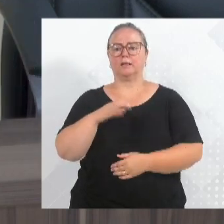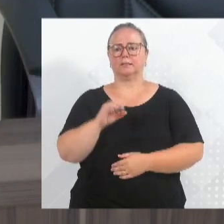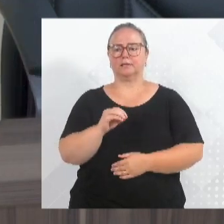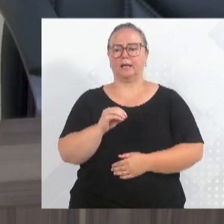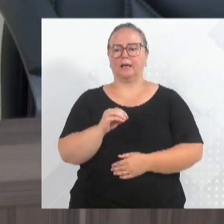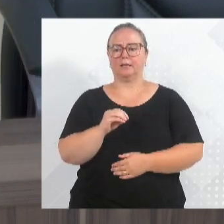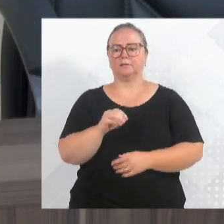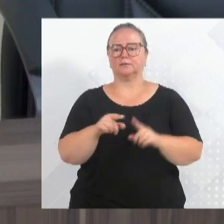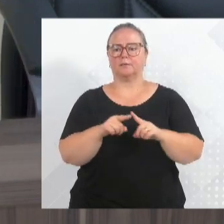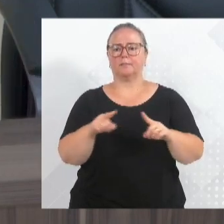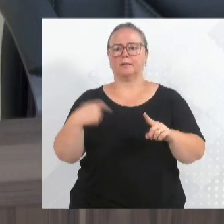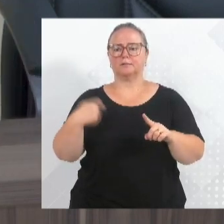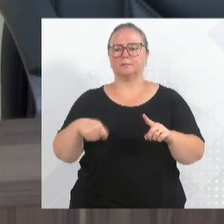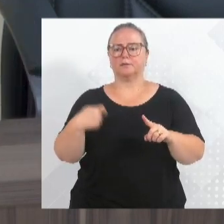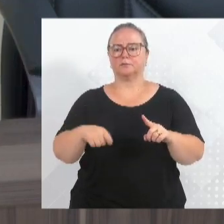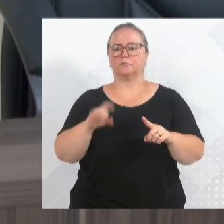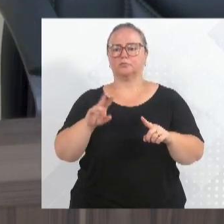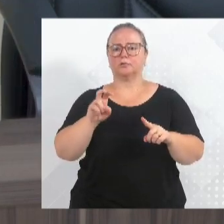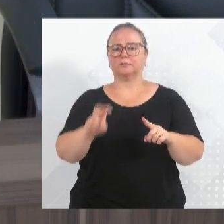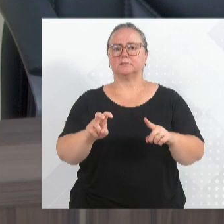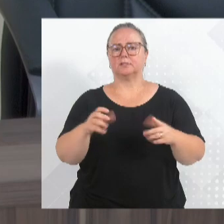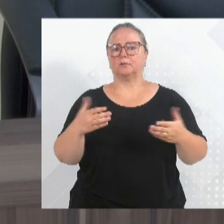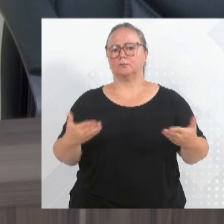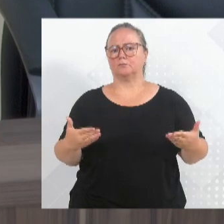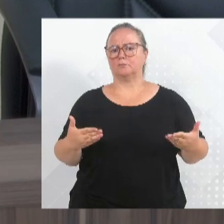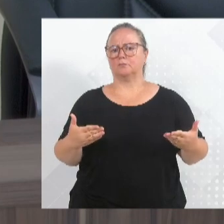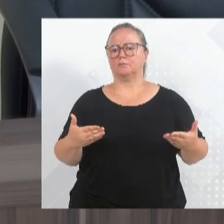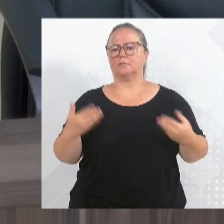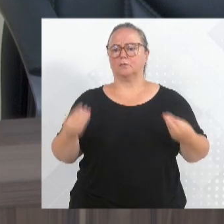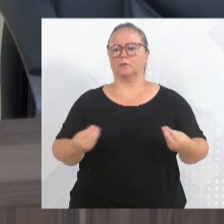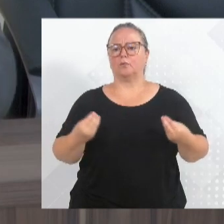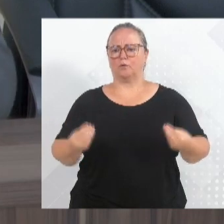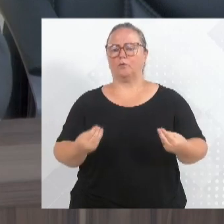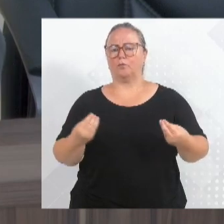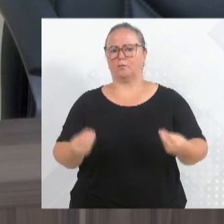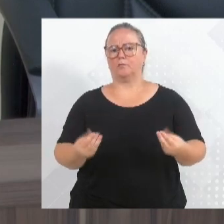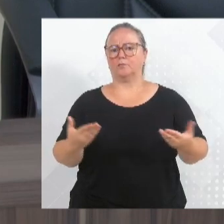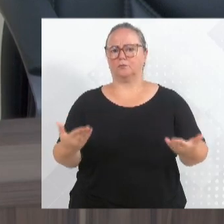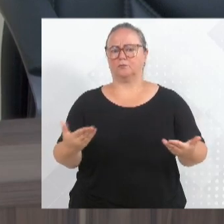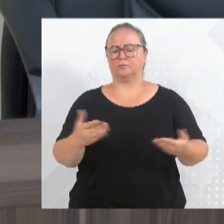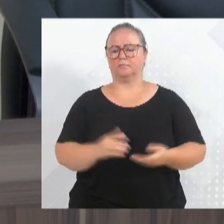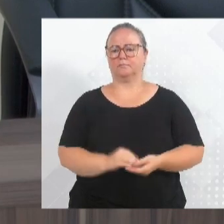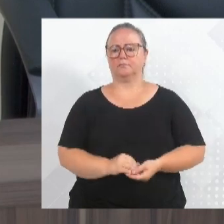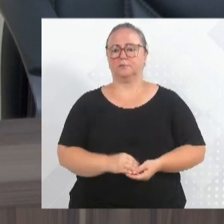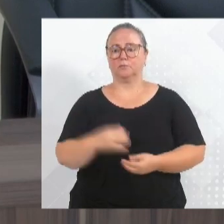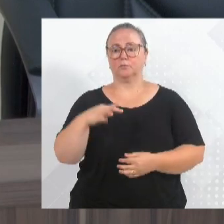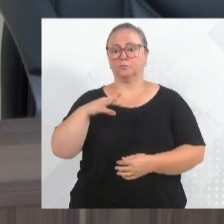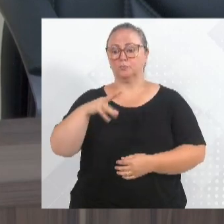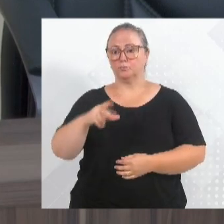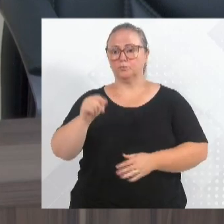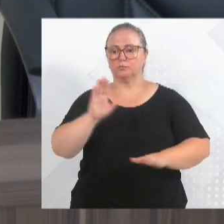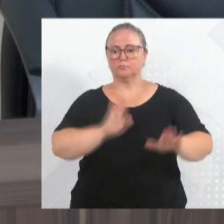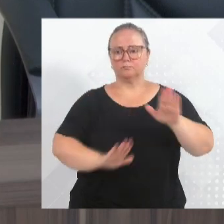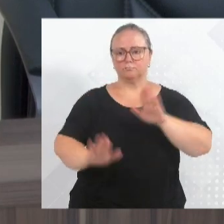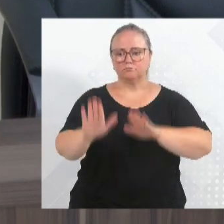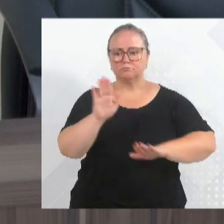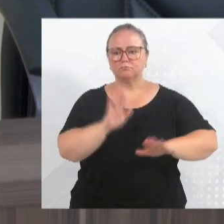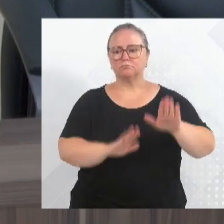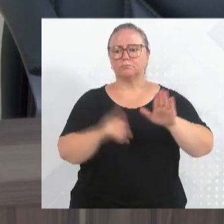quadrados, mas foi necessário só 5, e os outros 5 vai ser feito como? Não tem como. Então, isso aí tudo a gente toma cuidado